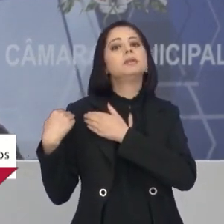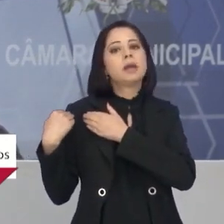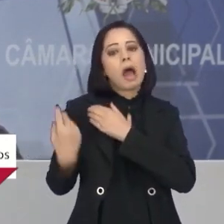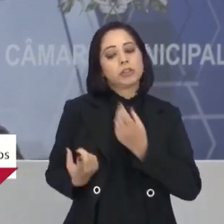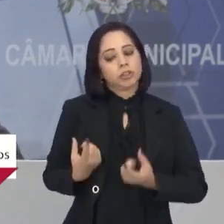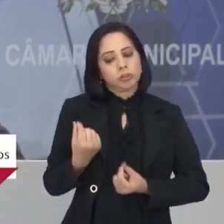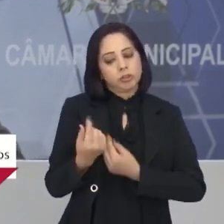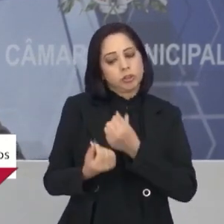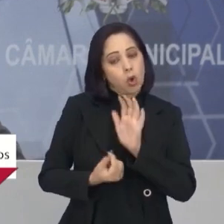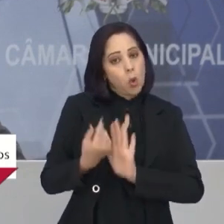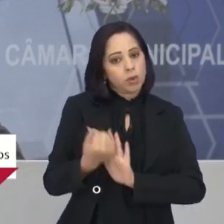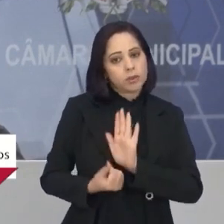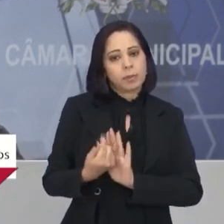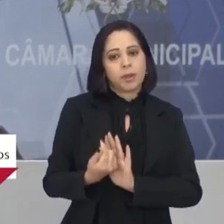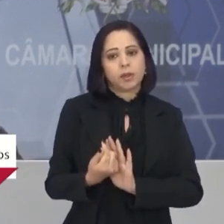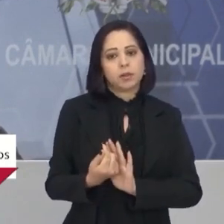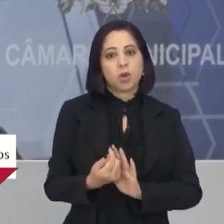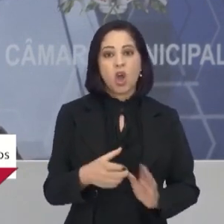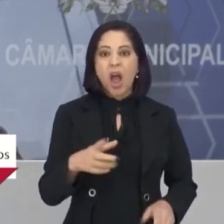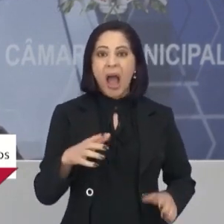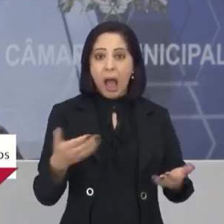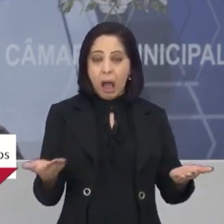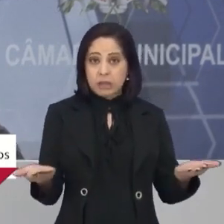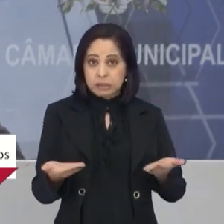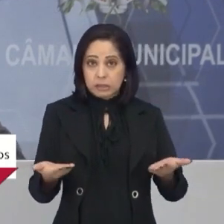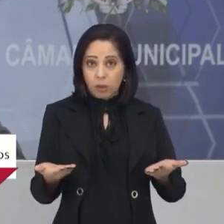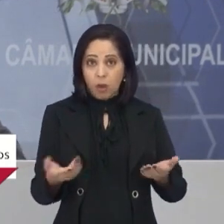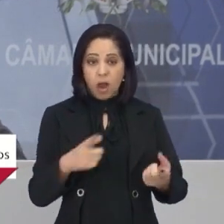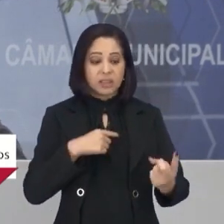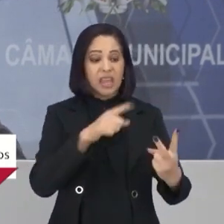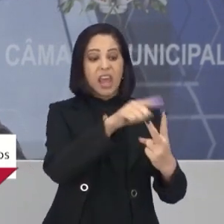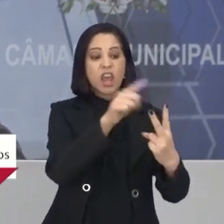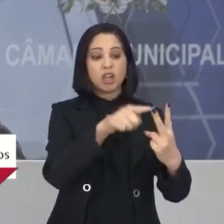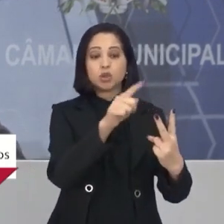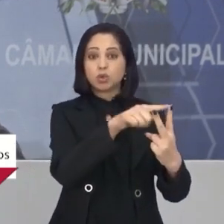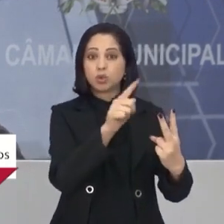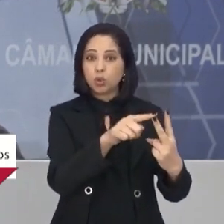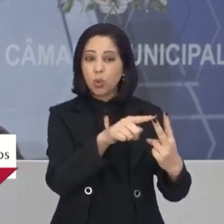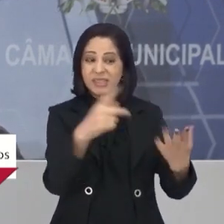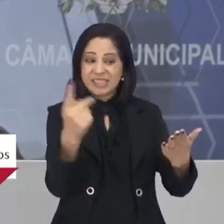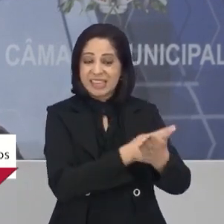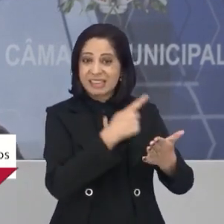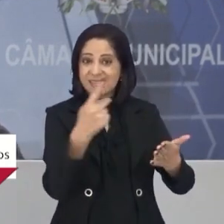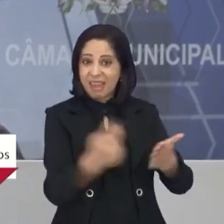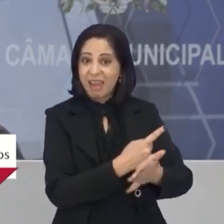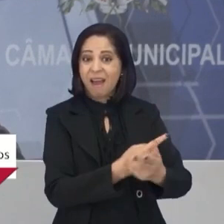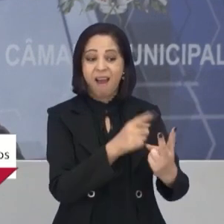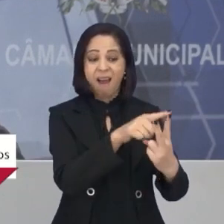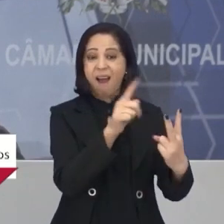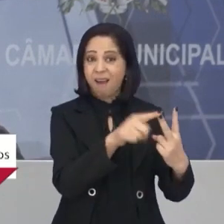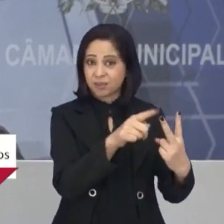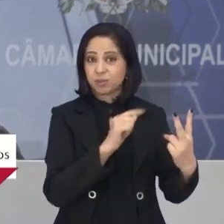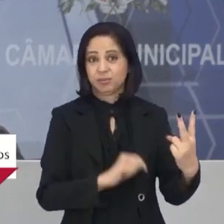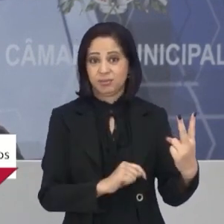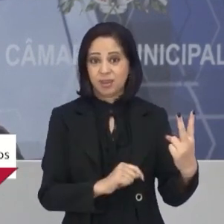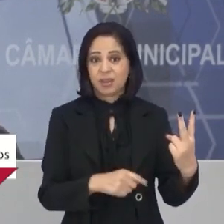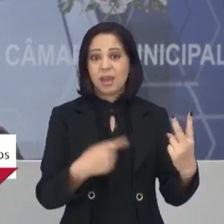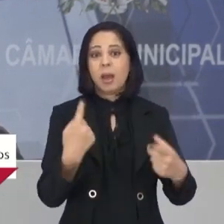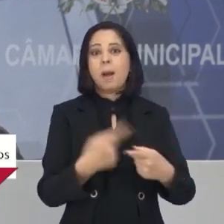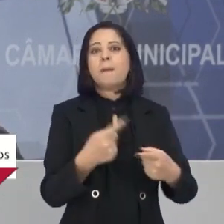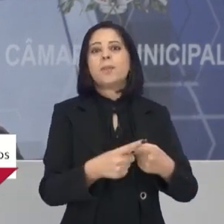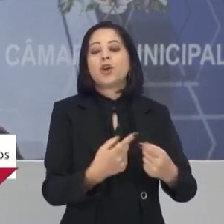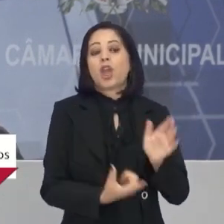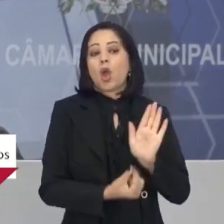nós tivemos duas contas rejeitadas por quê Por a por por excesso de movimentação